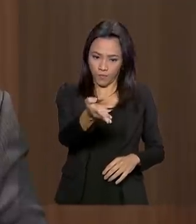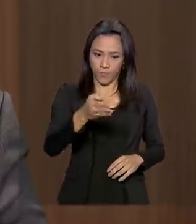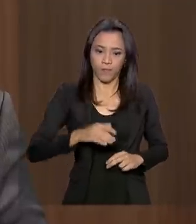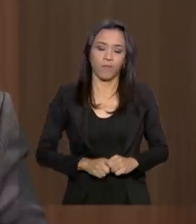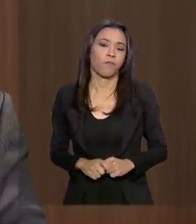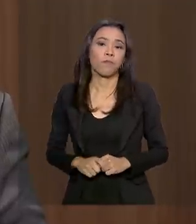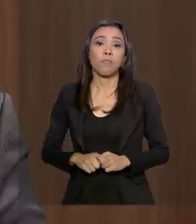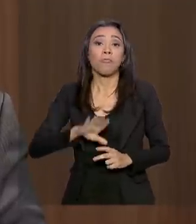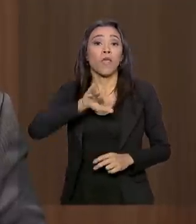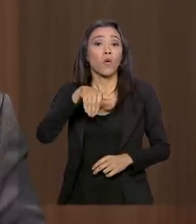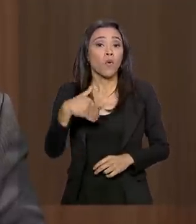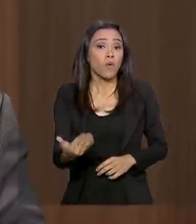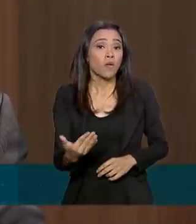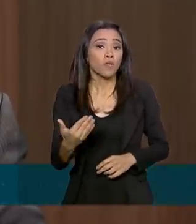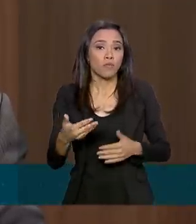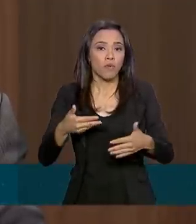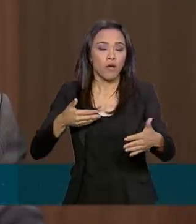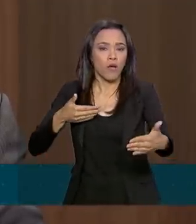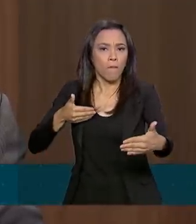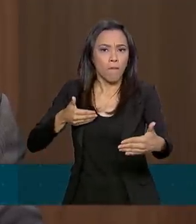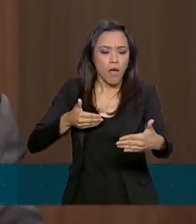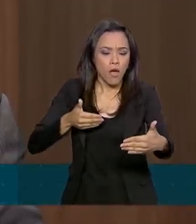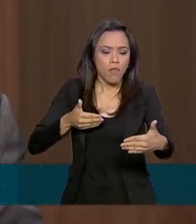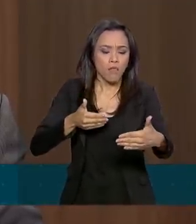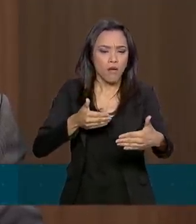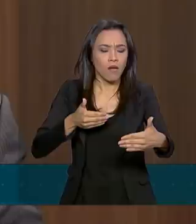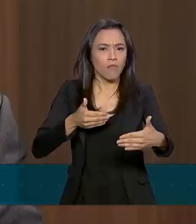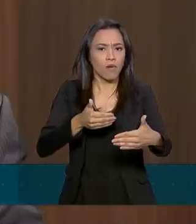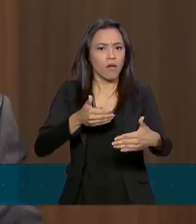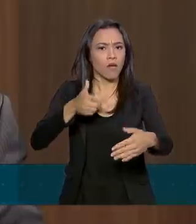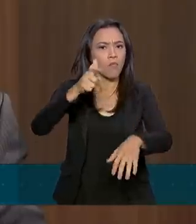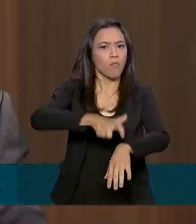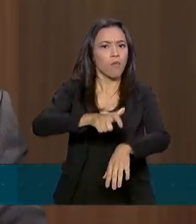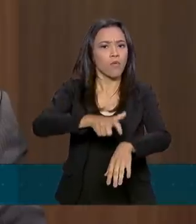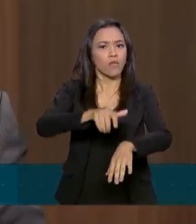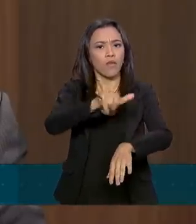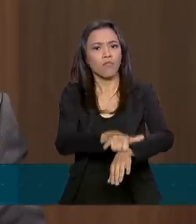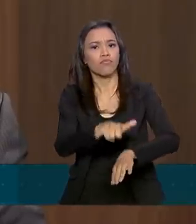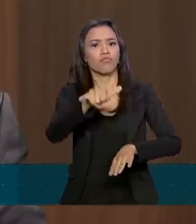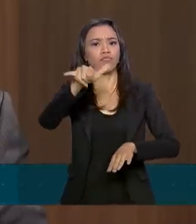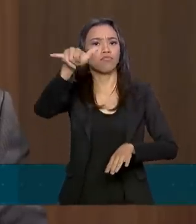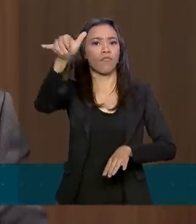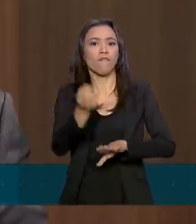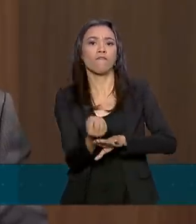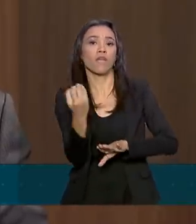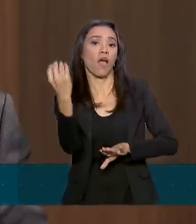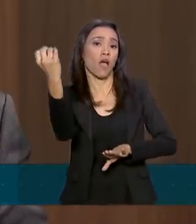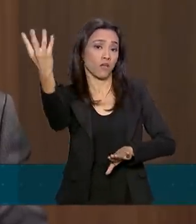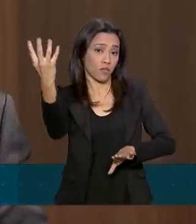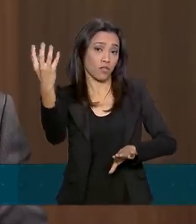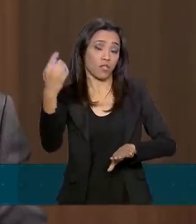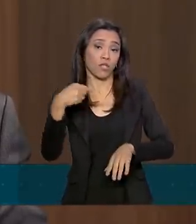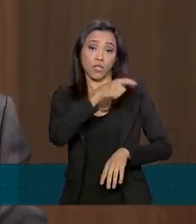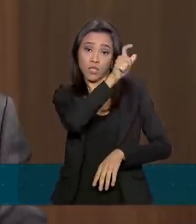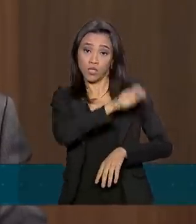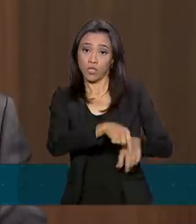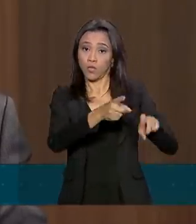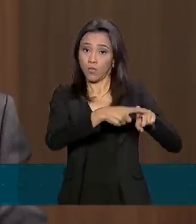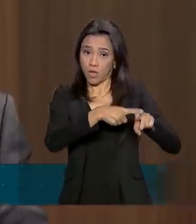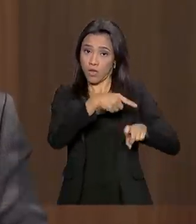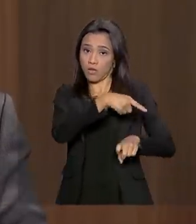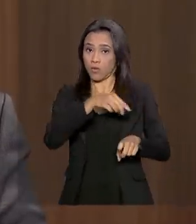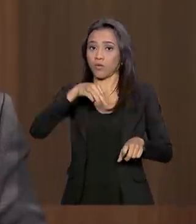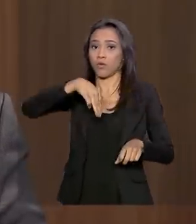Quando nós nos aproximarmos do momento da decolagem, do momento da viagem, doutor Macedo, que há pouco também já